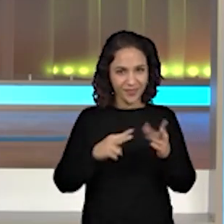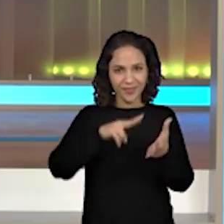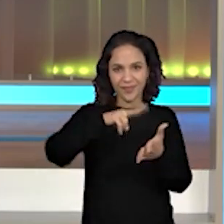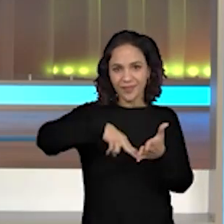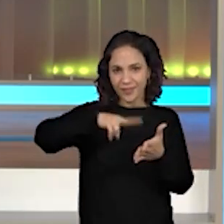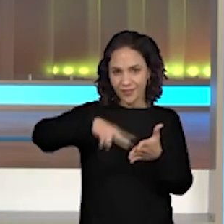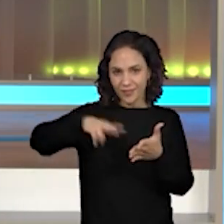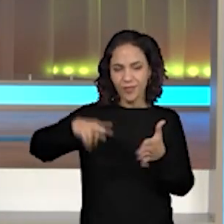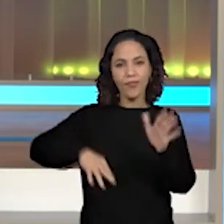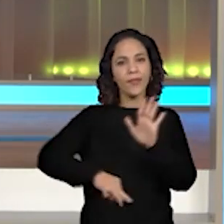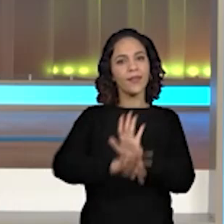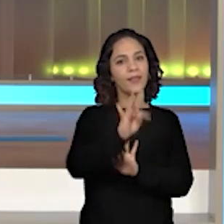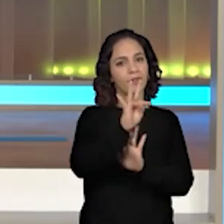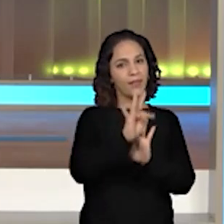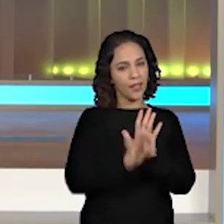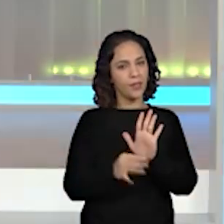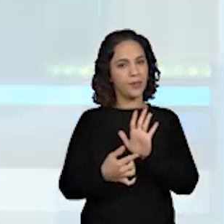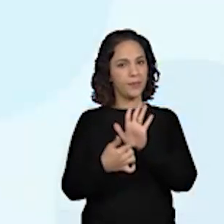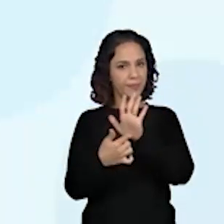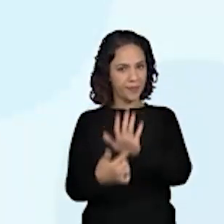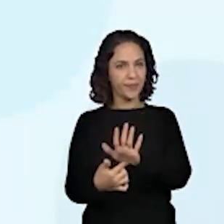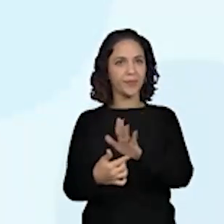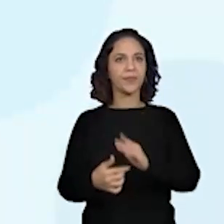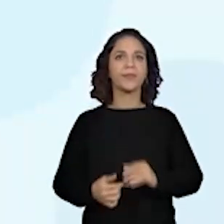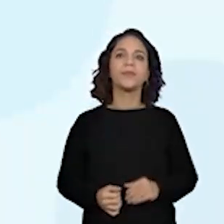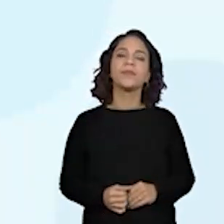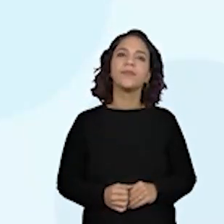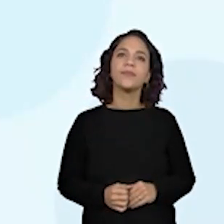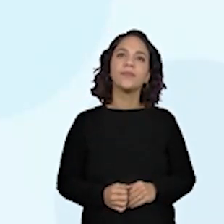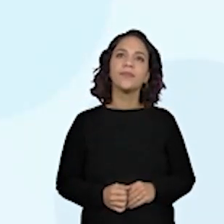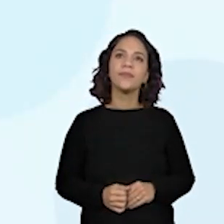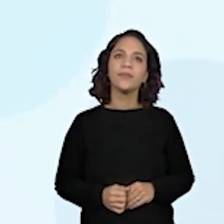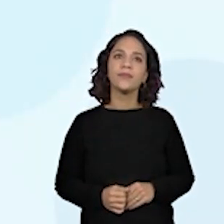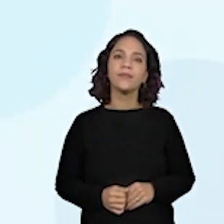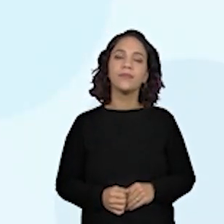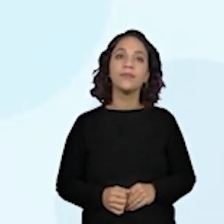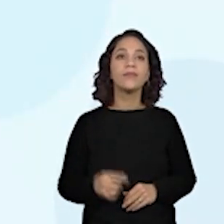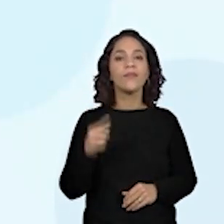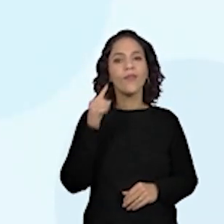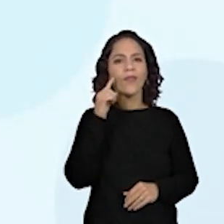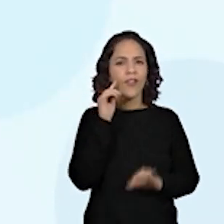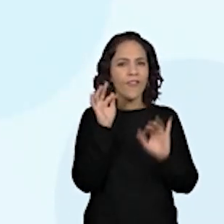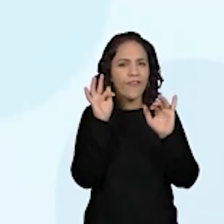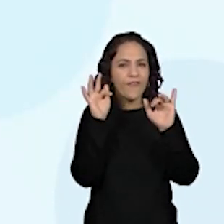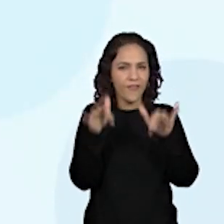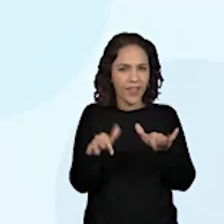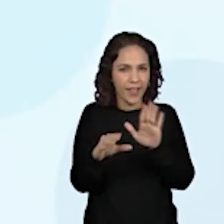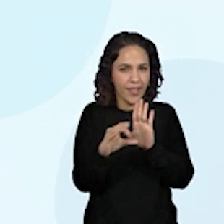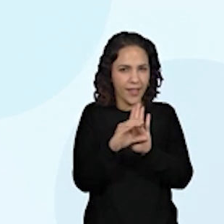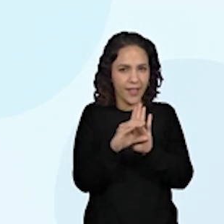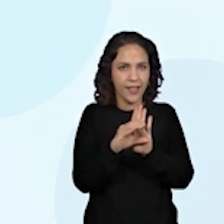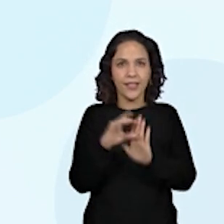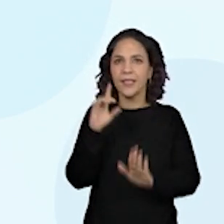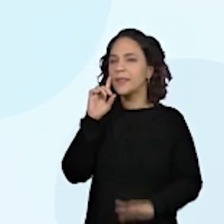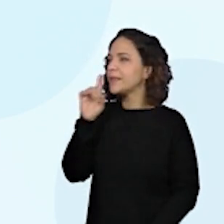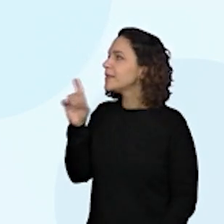leitura do texto de apresentação. Vejam, no finalzinho deste